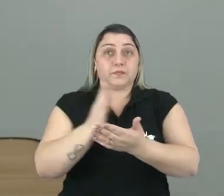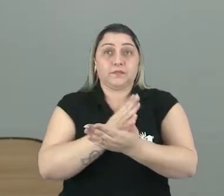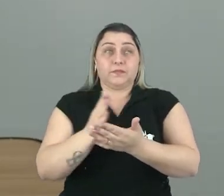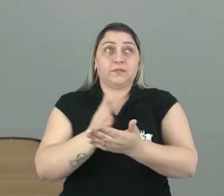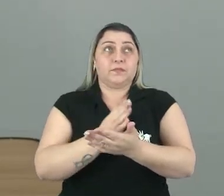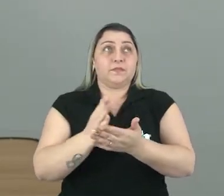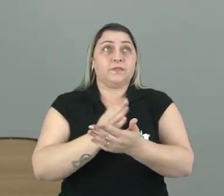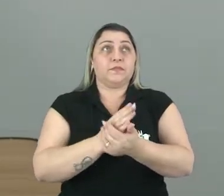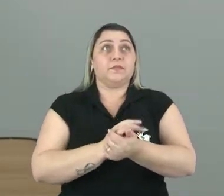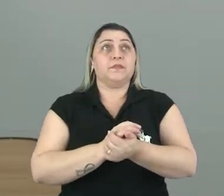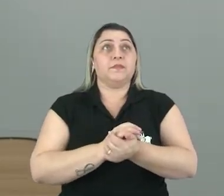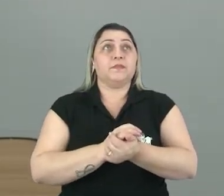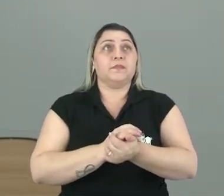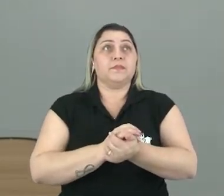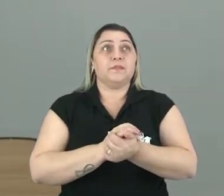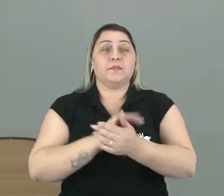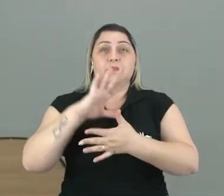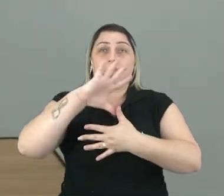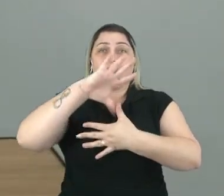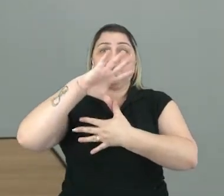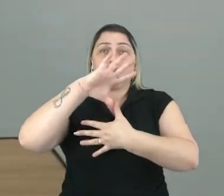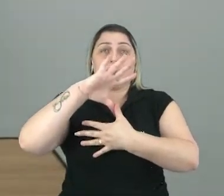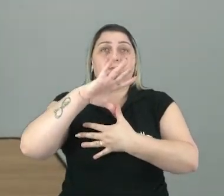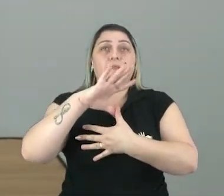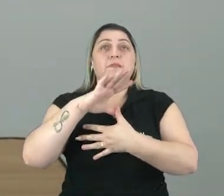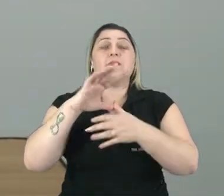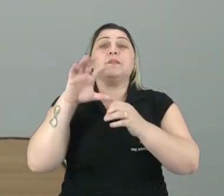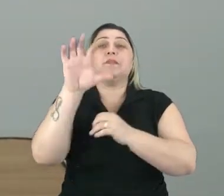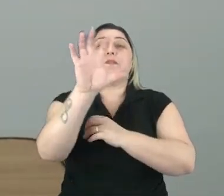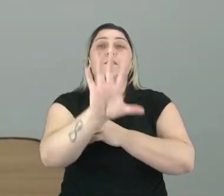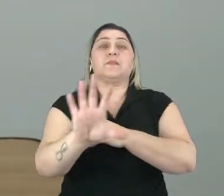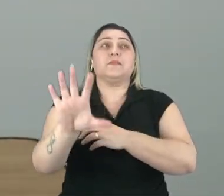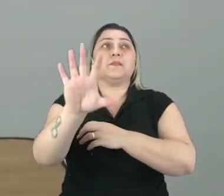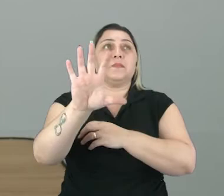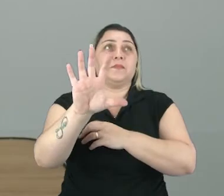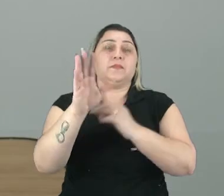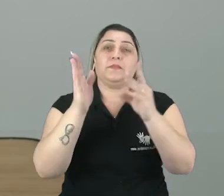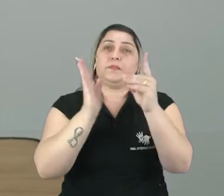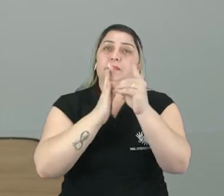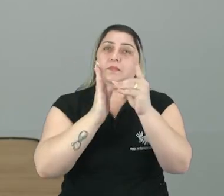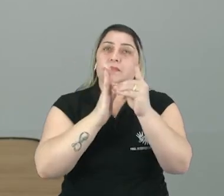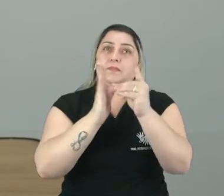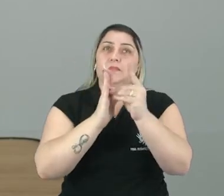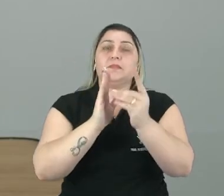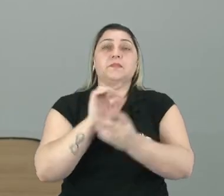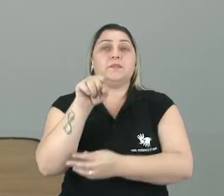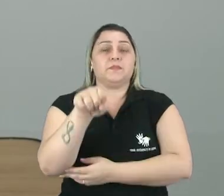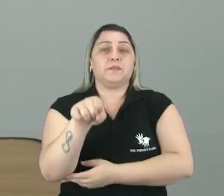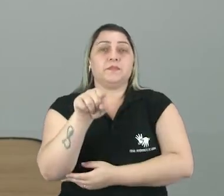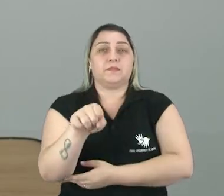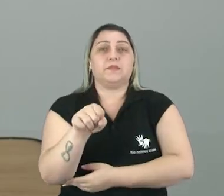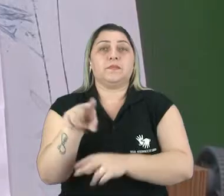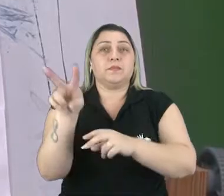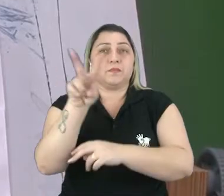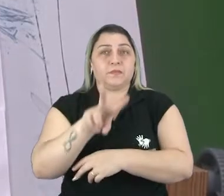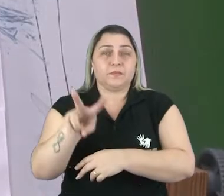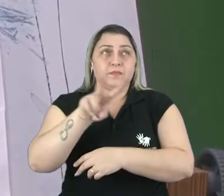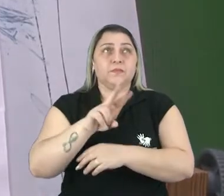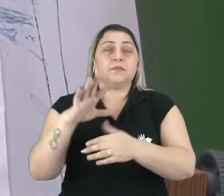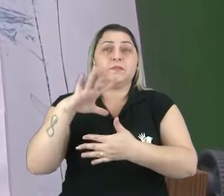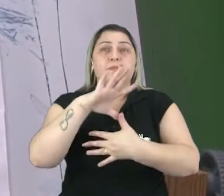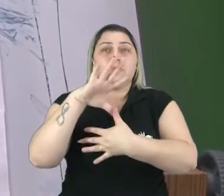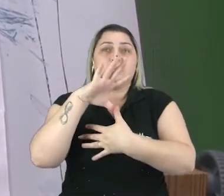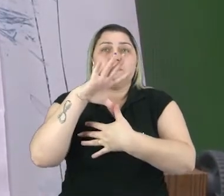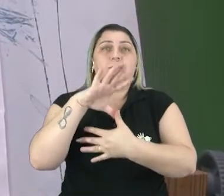mapa, vamos relembrar um mapa aqui que fala das regiões das terras indígenas aqui, como vocês visualiza aqui no mapa,